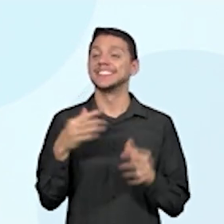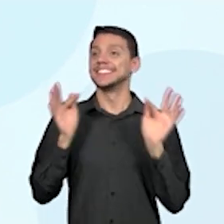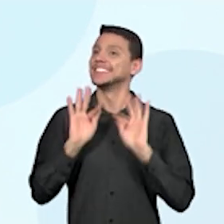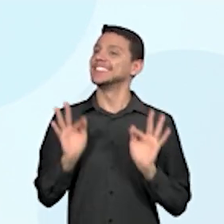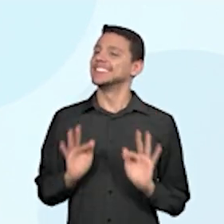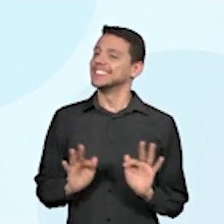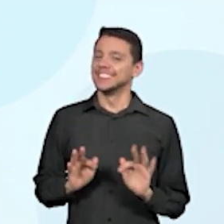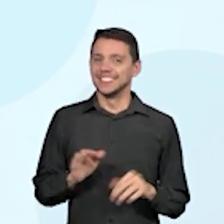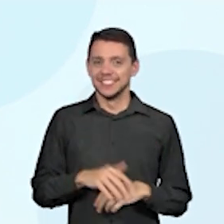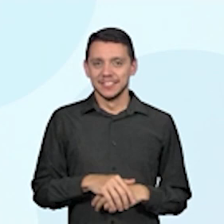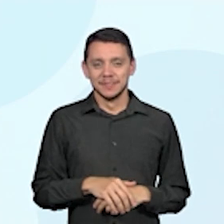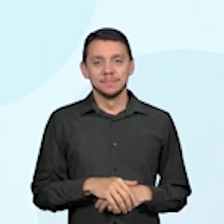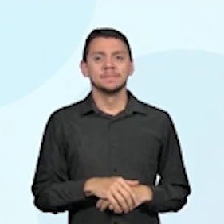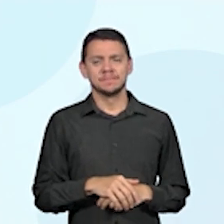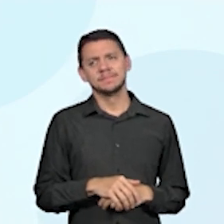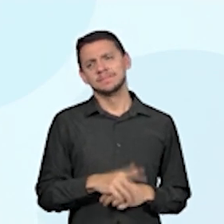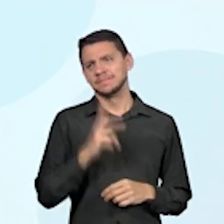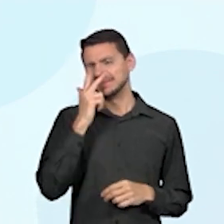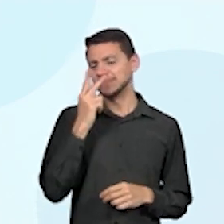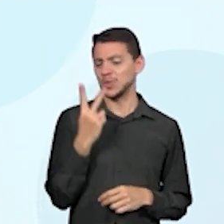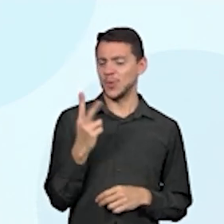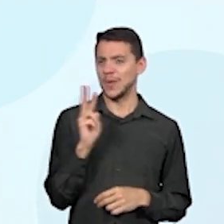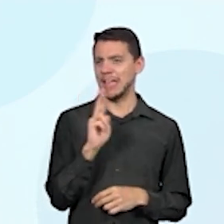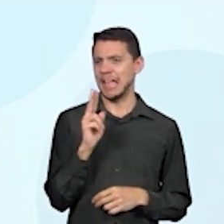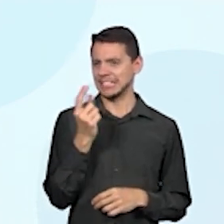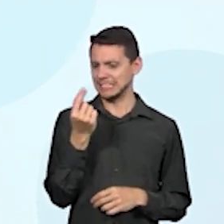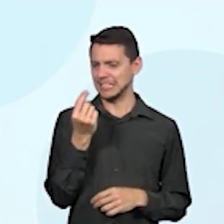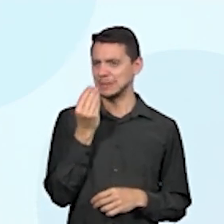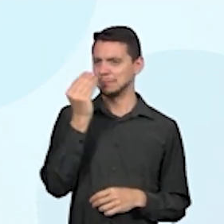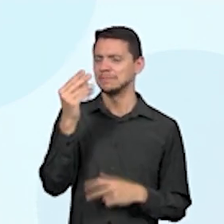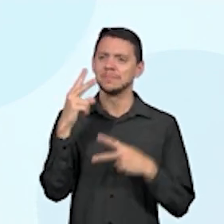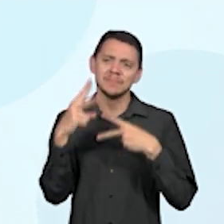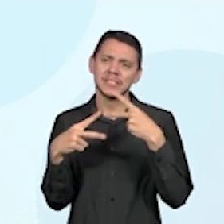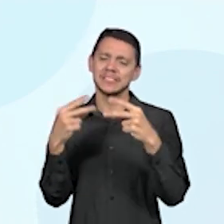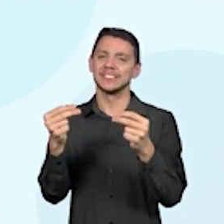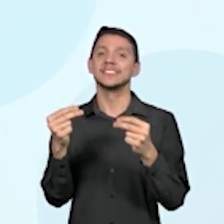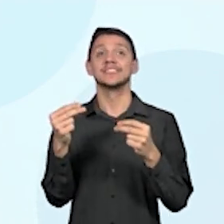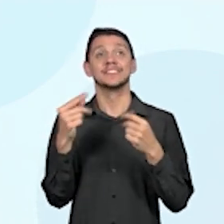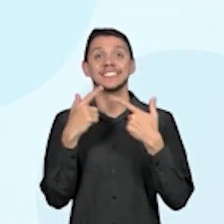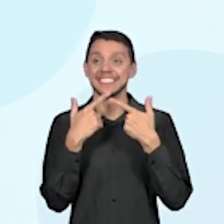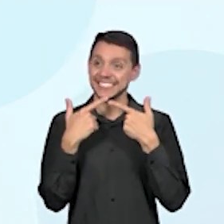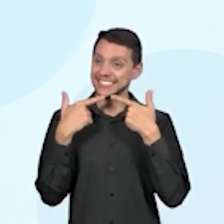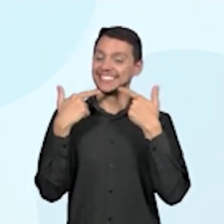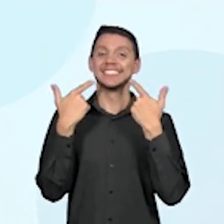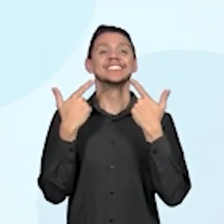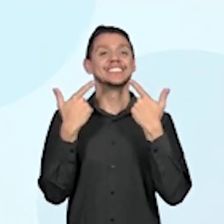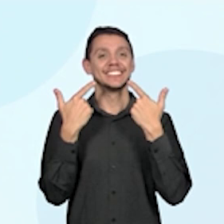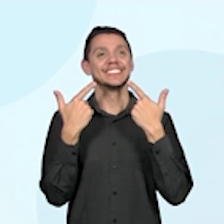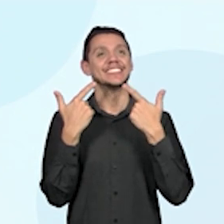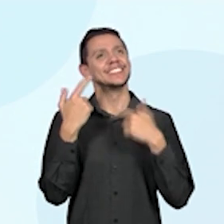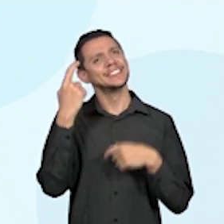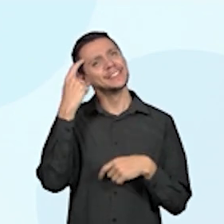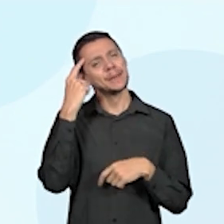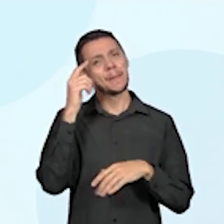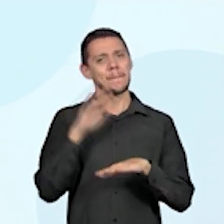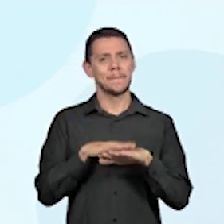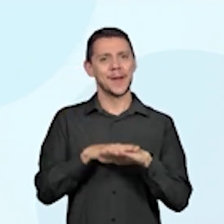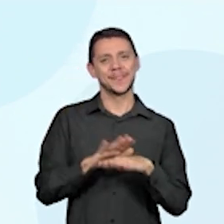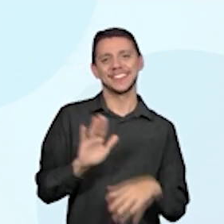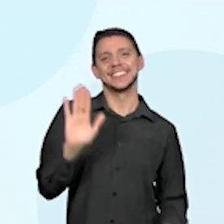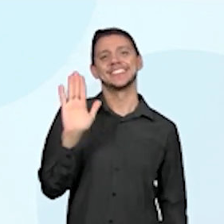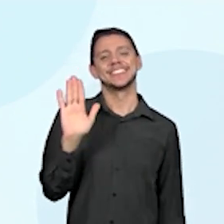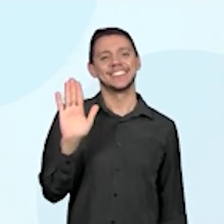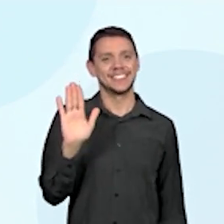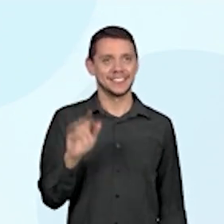que era o presente nesse caso, os R$2. Então, ó, coloquei ele sorridente e vamos pensar no sentido. A mãozinha vai